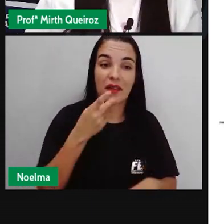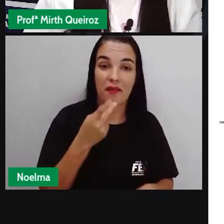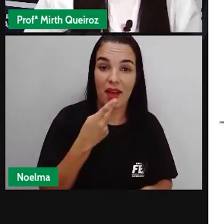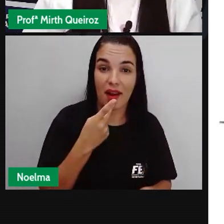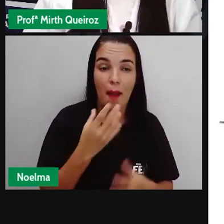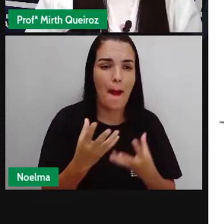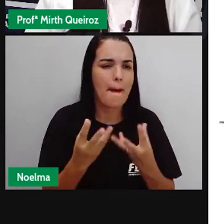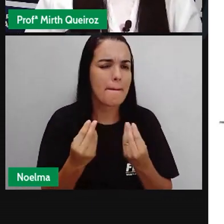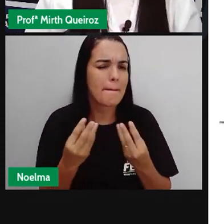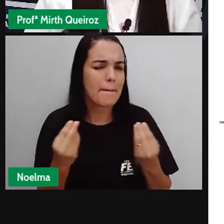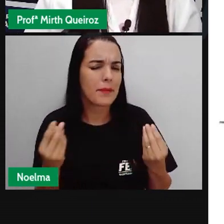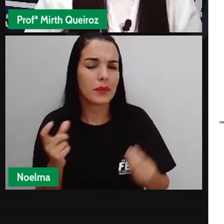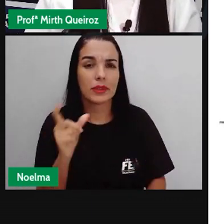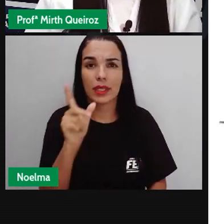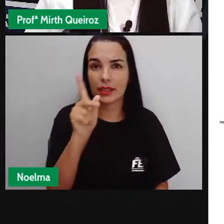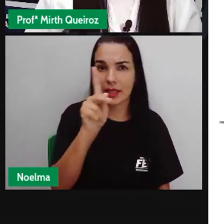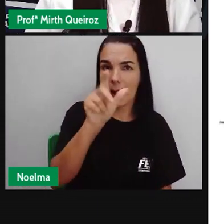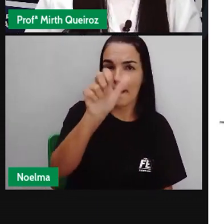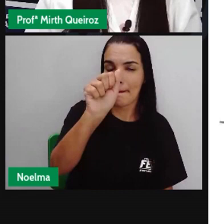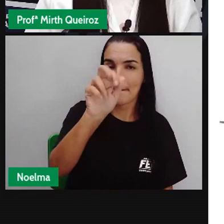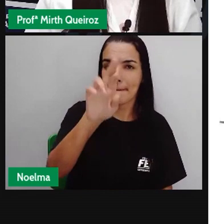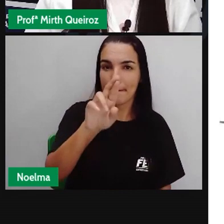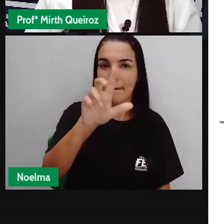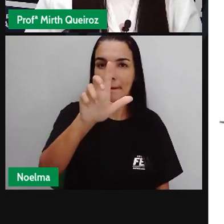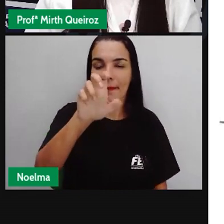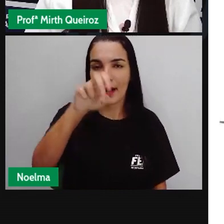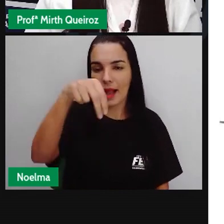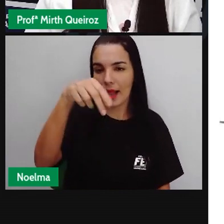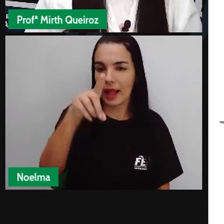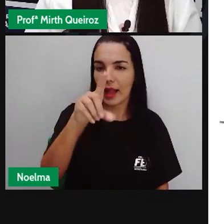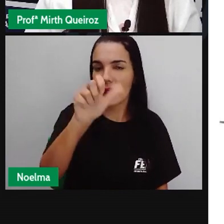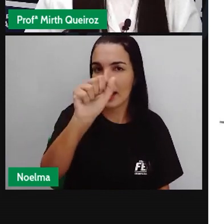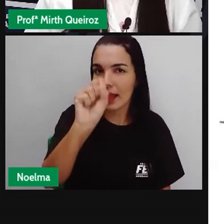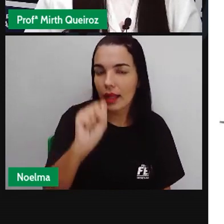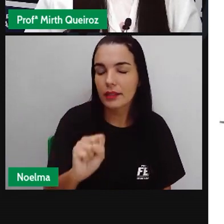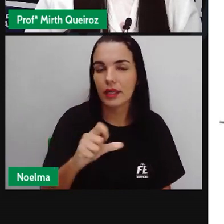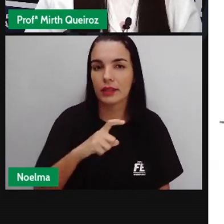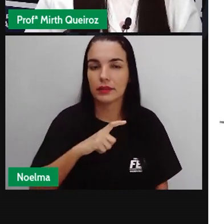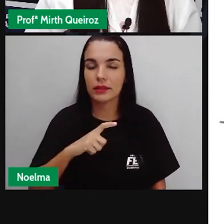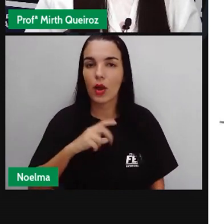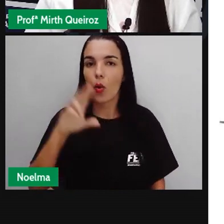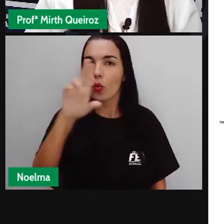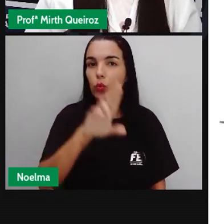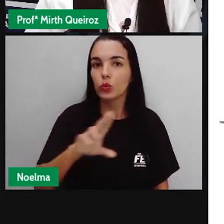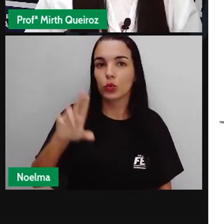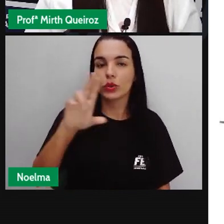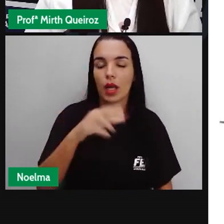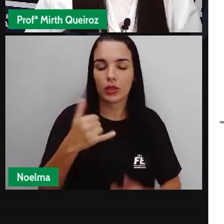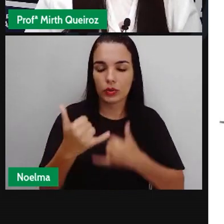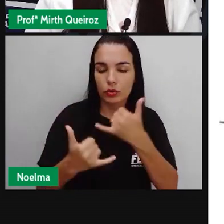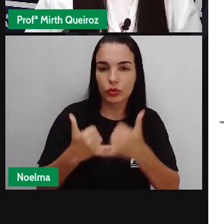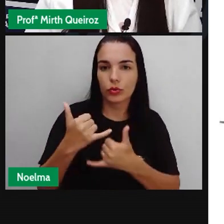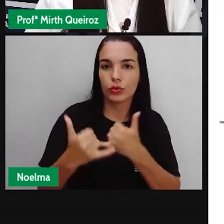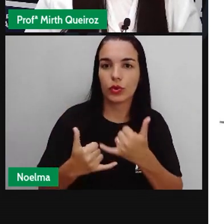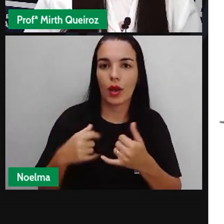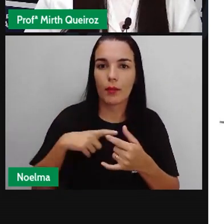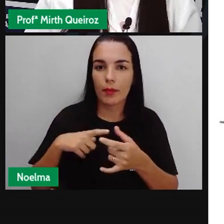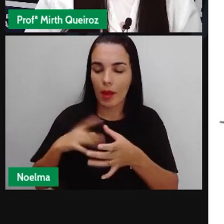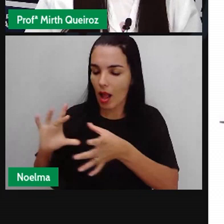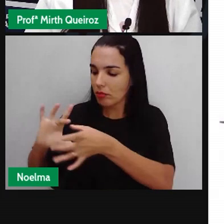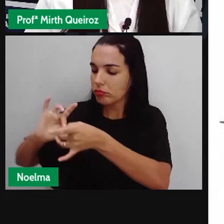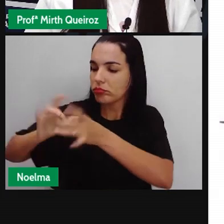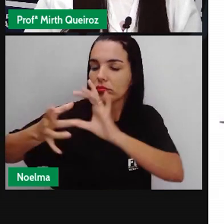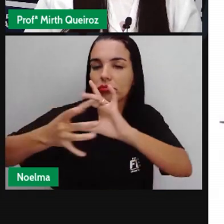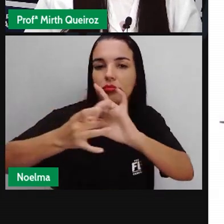Muitas parlendas são usadas em jogos para melhorar o relacionamento entre os participantes